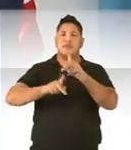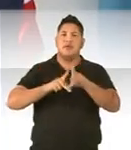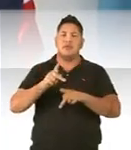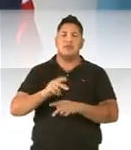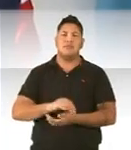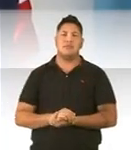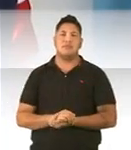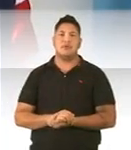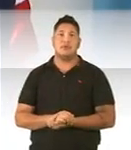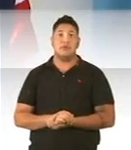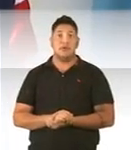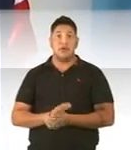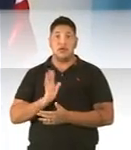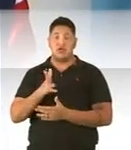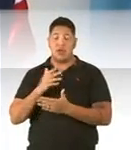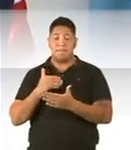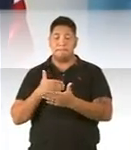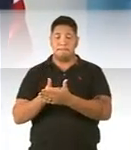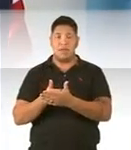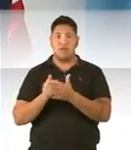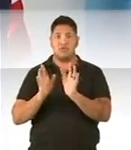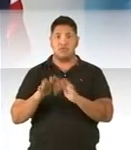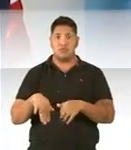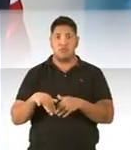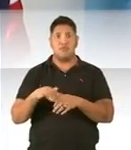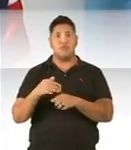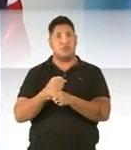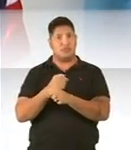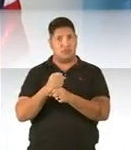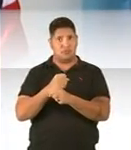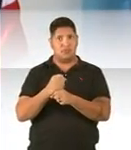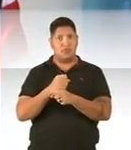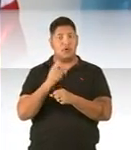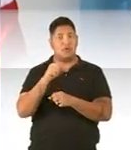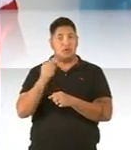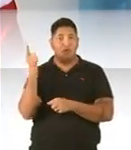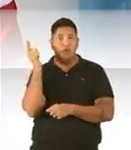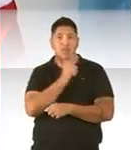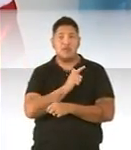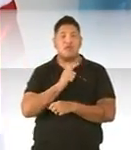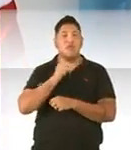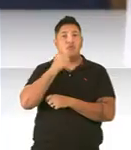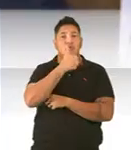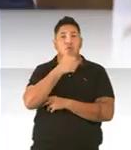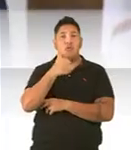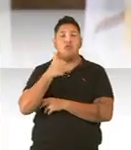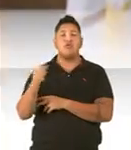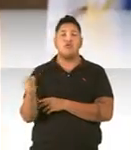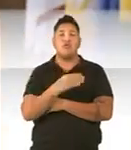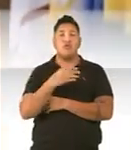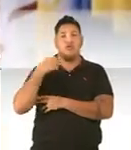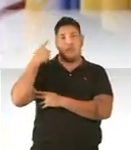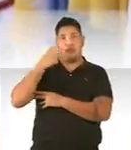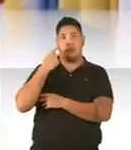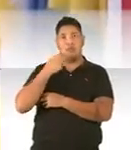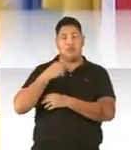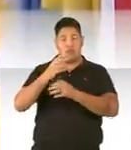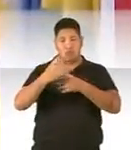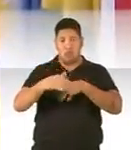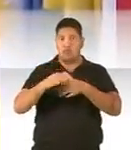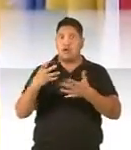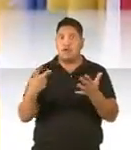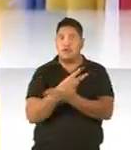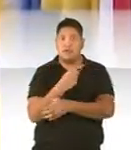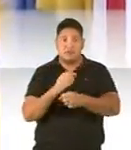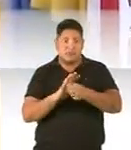no penúltimo dia de 2020, o MPT ganha o reforço de 11 novos procuradores. Boa parte do concurso ocorreu